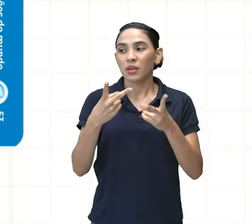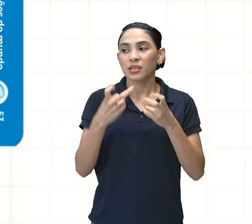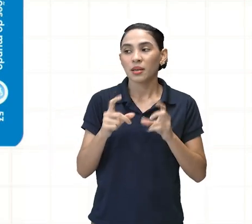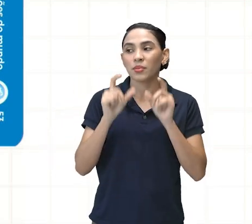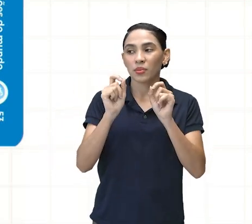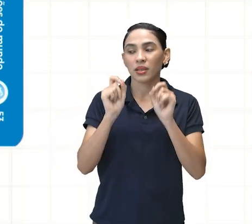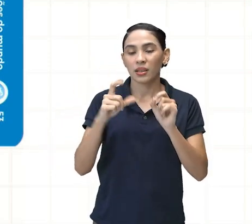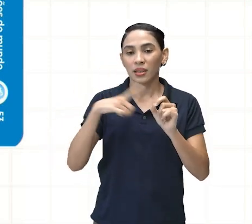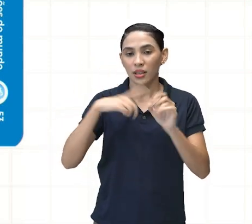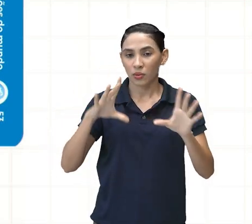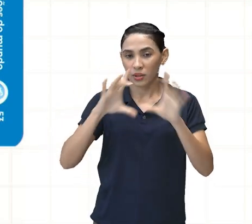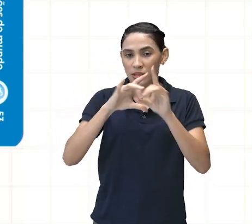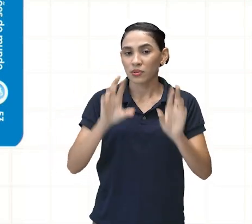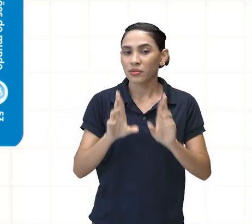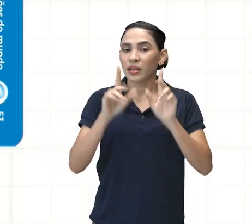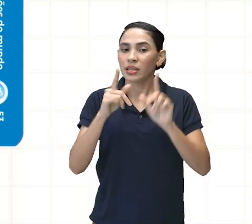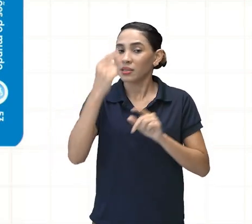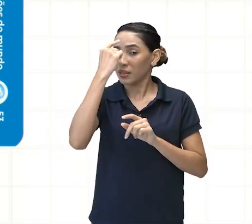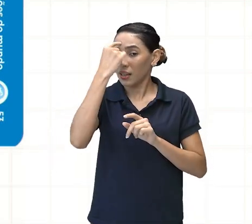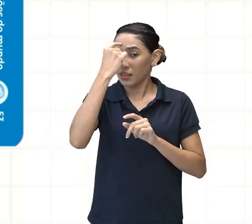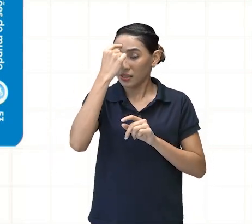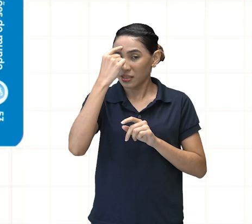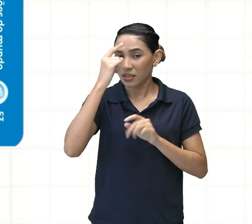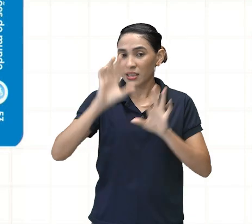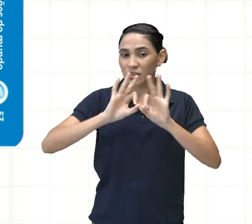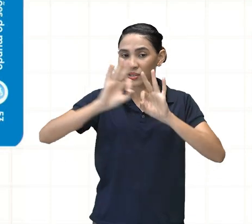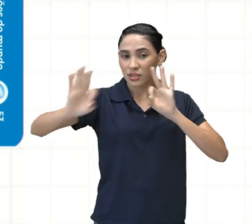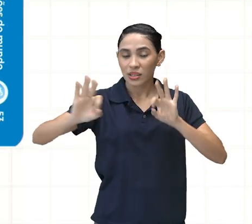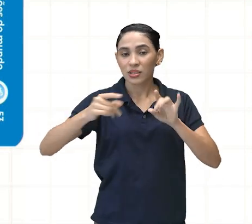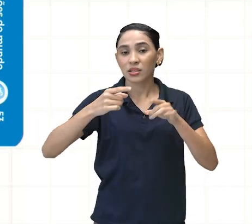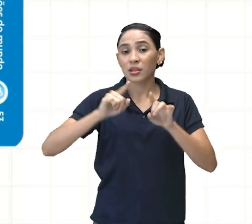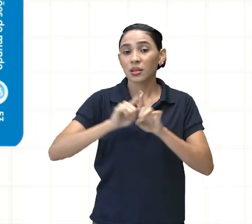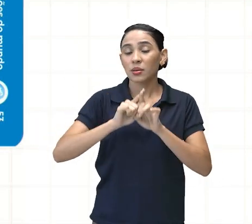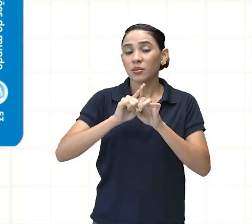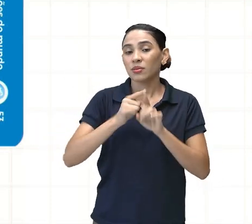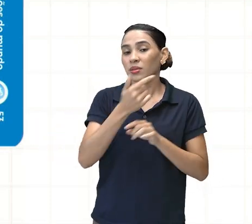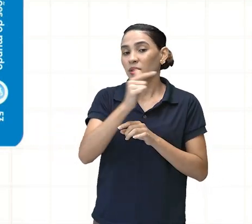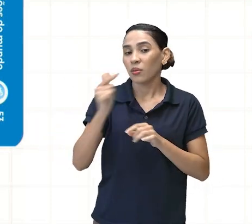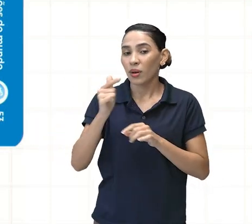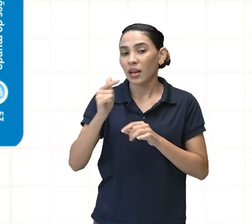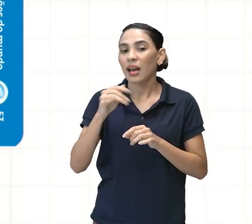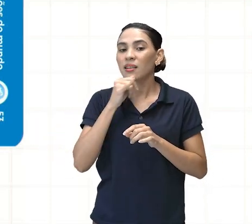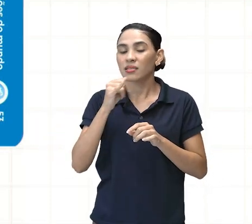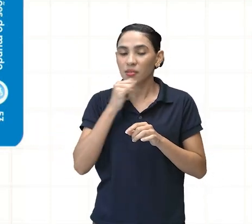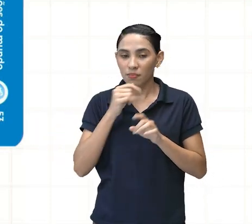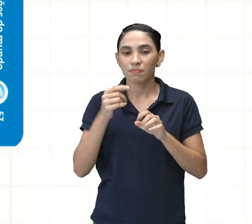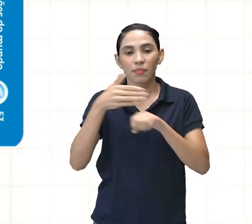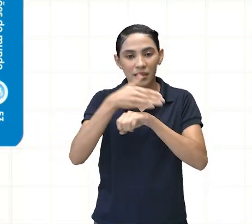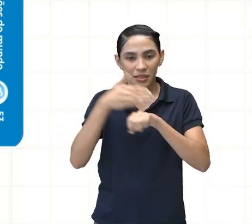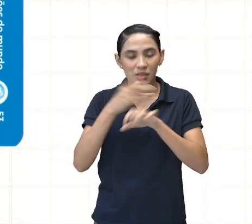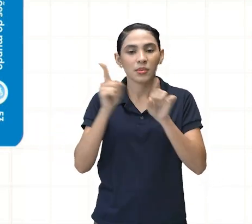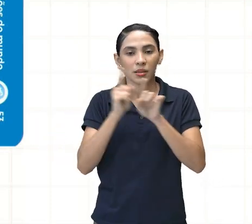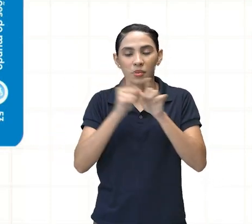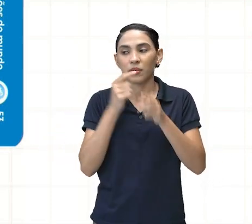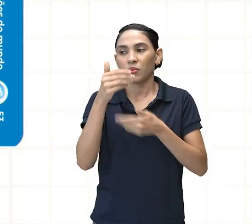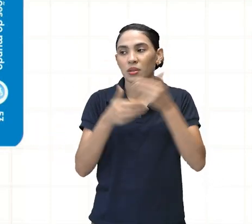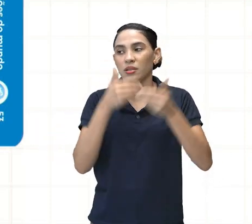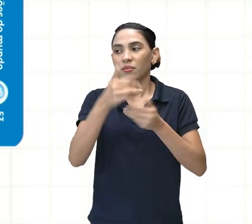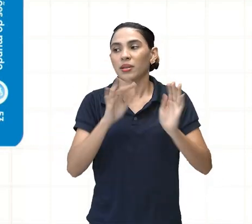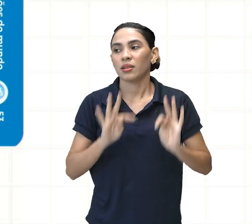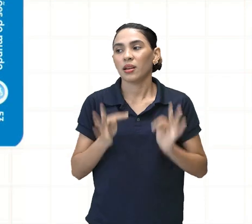conexão diferente da Índia, que está um pouco mais distante, porém não deixa de se integrar nesse